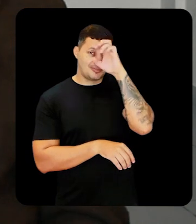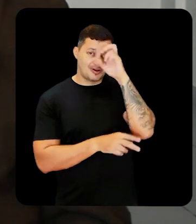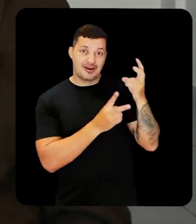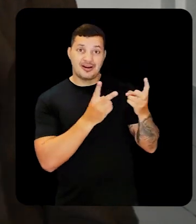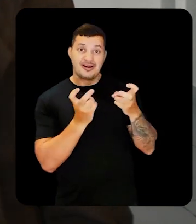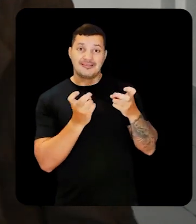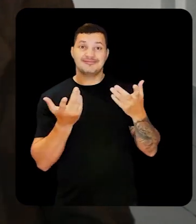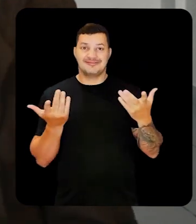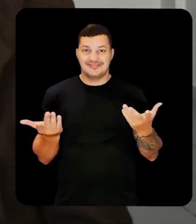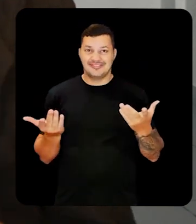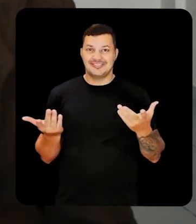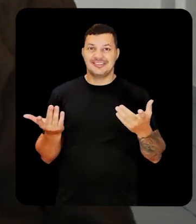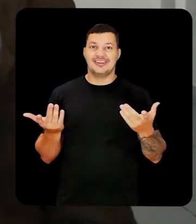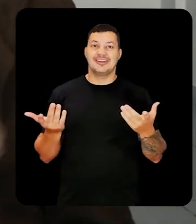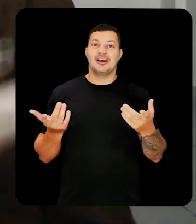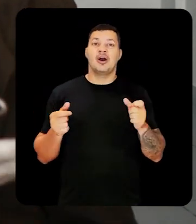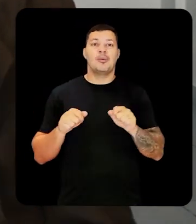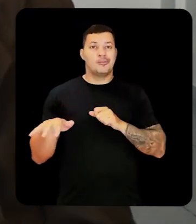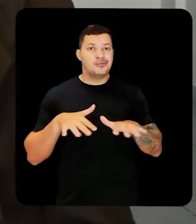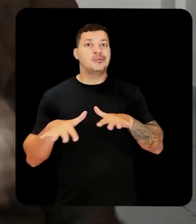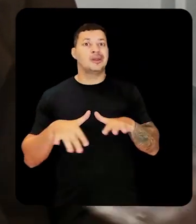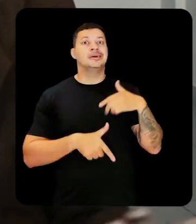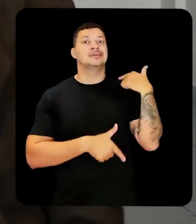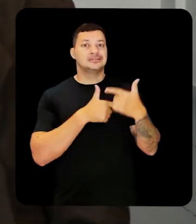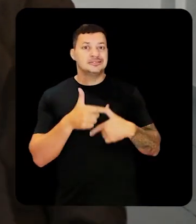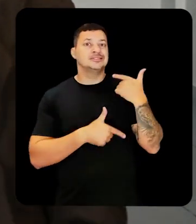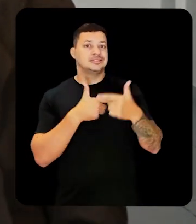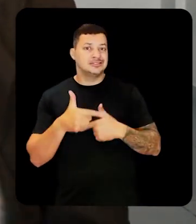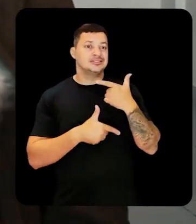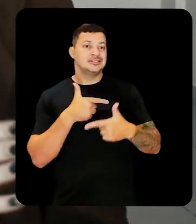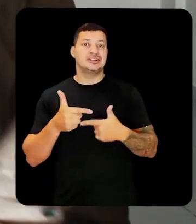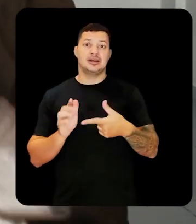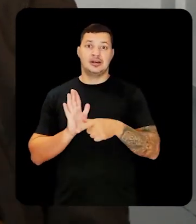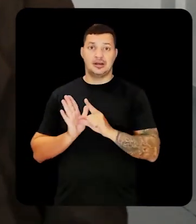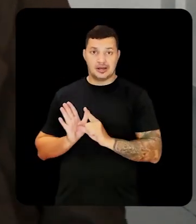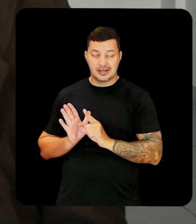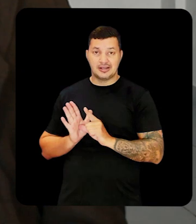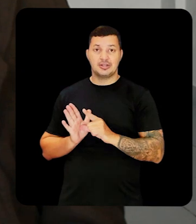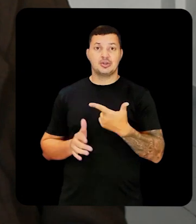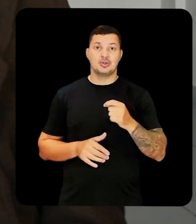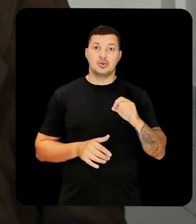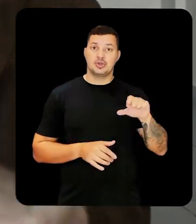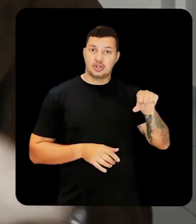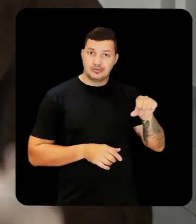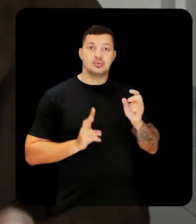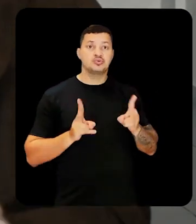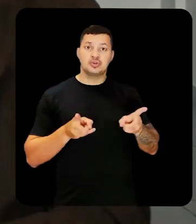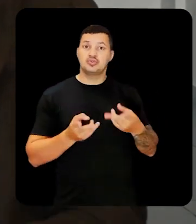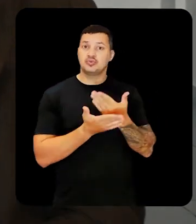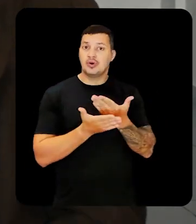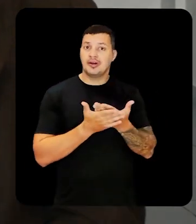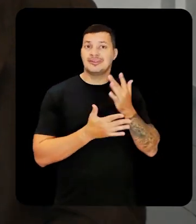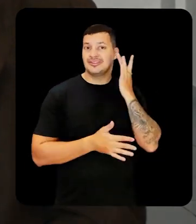outra lá. Enquanto eu estava fazendo junto, o movimento era muito intenso. Quando eu saí daqui em 2009, eu continuei